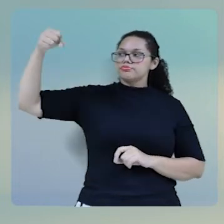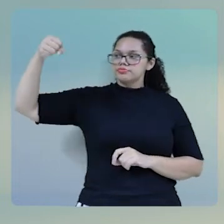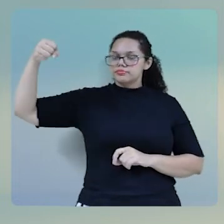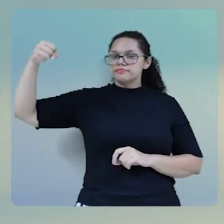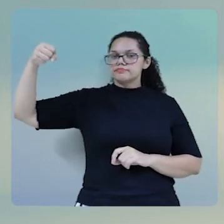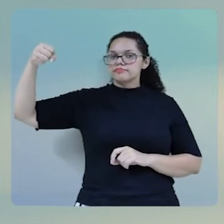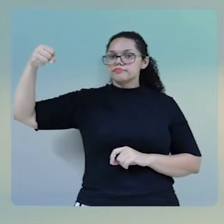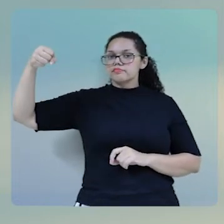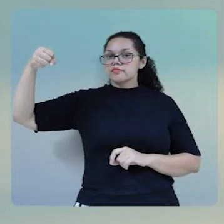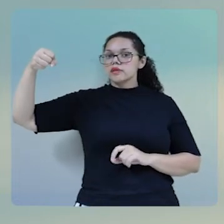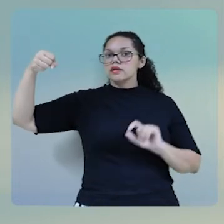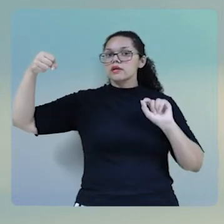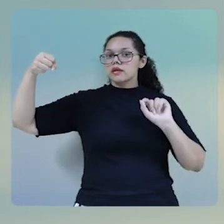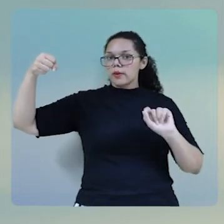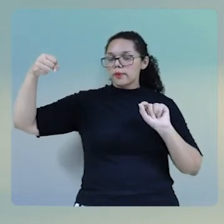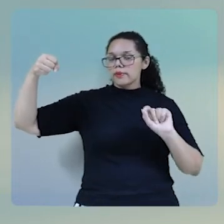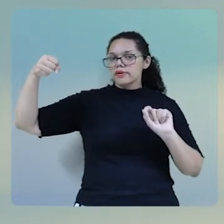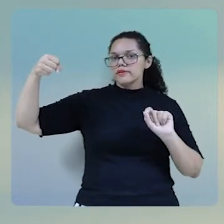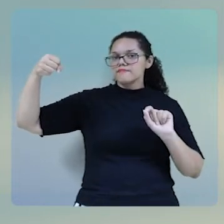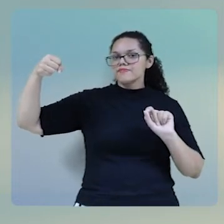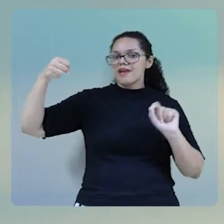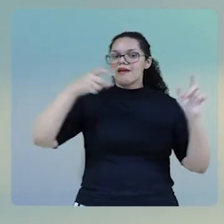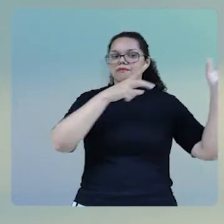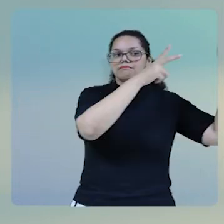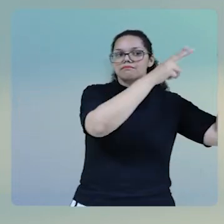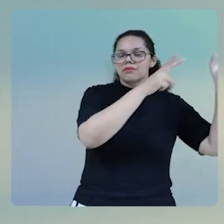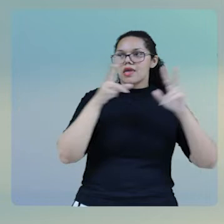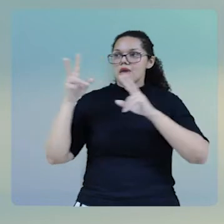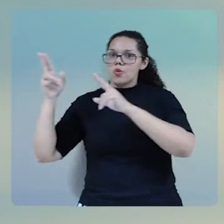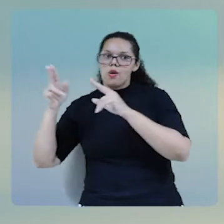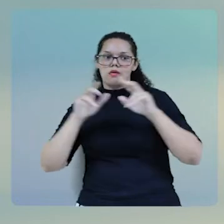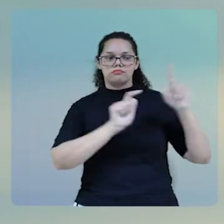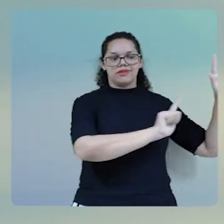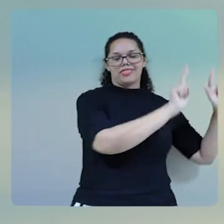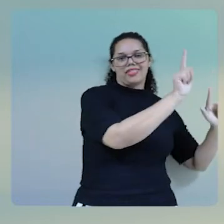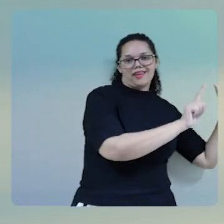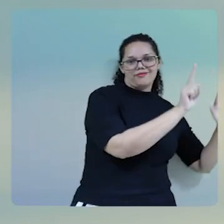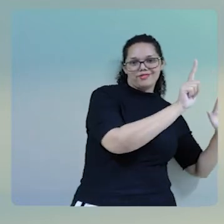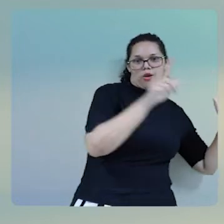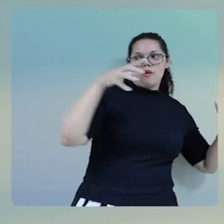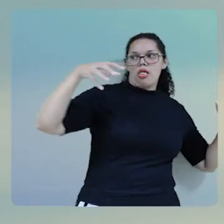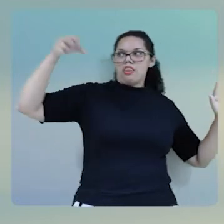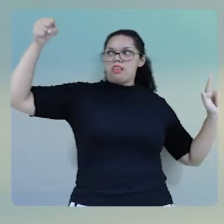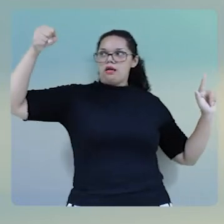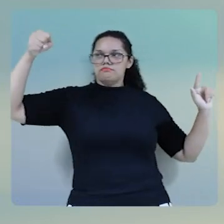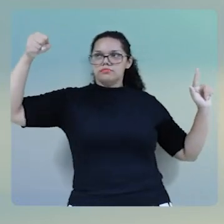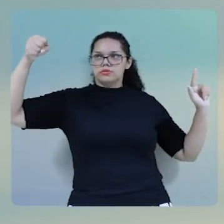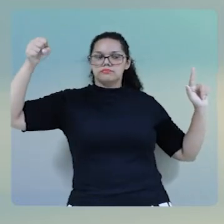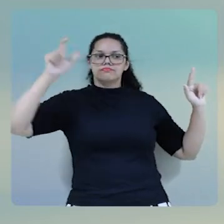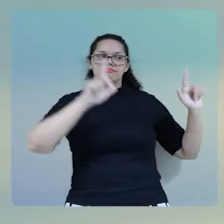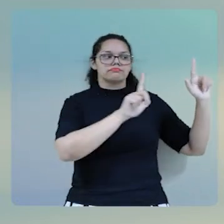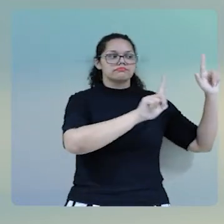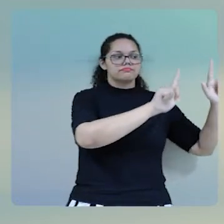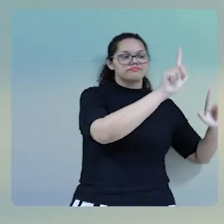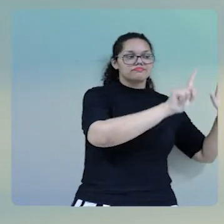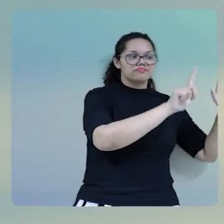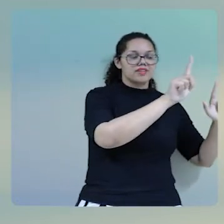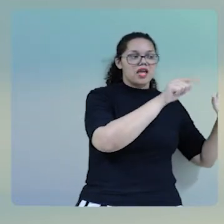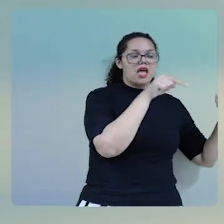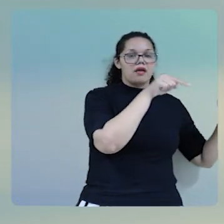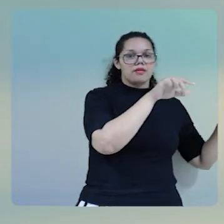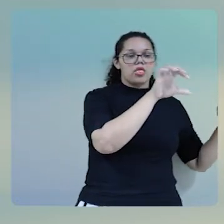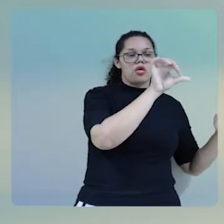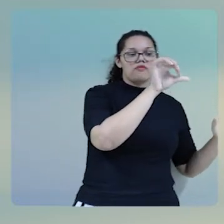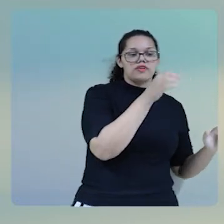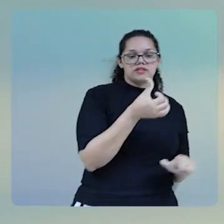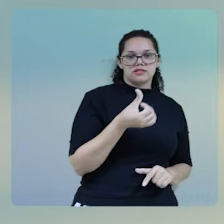é equivalente dessas duas, é a mesma tensão da televisão. Consequentemente, a tua TV nessa hora vai ter